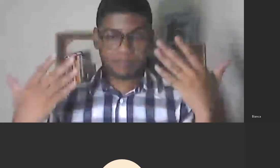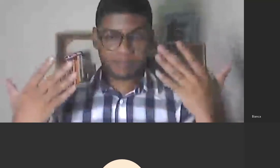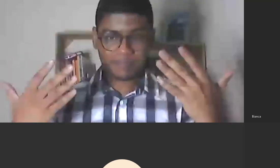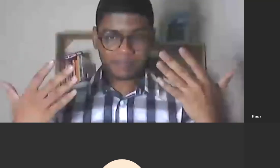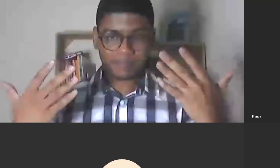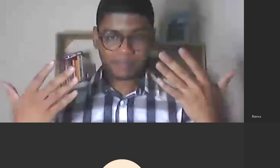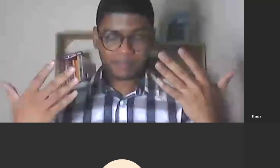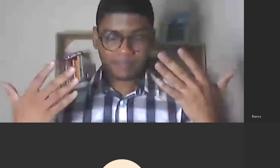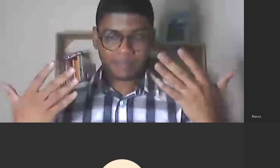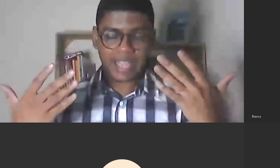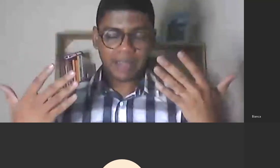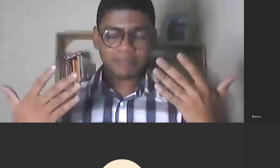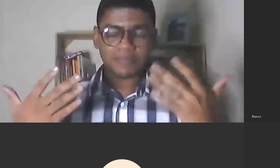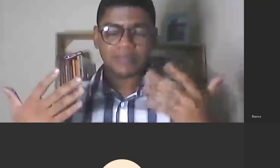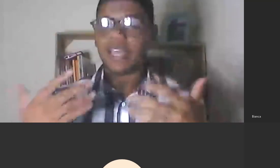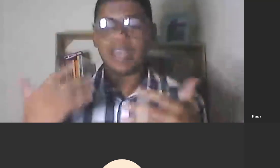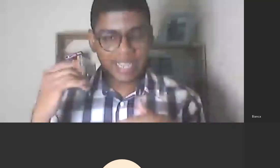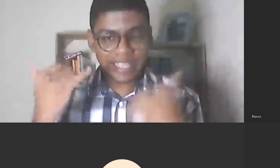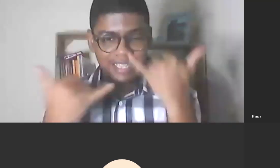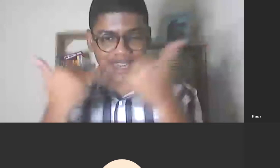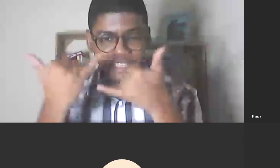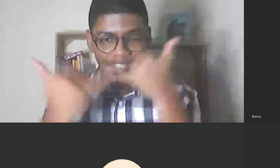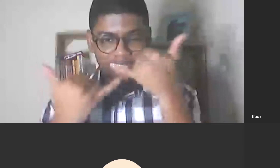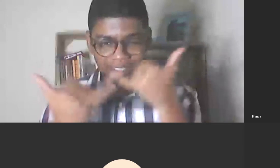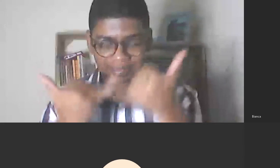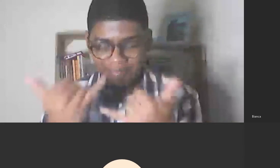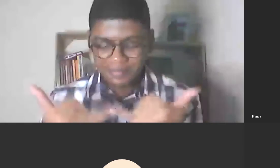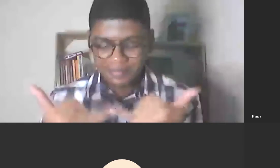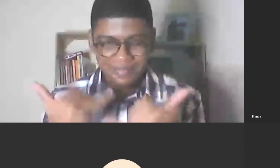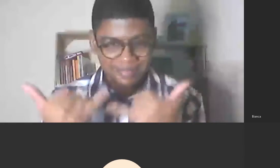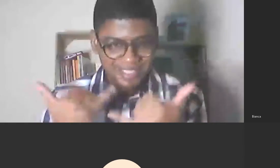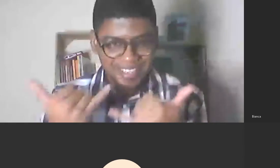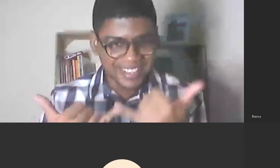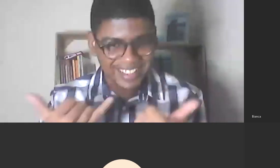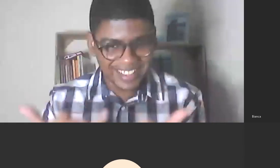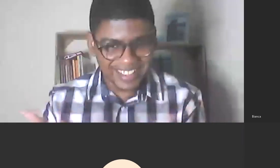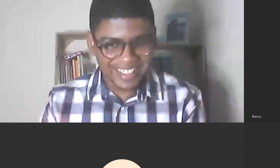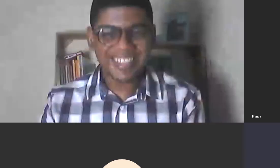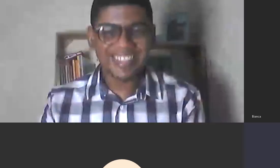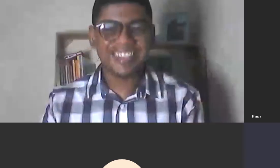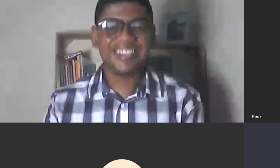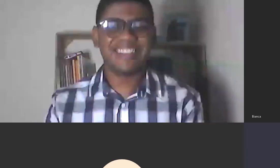surpresa. Tá? É brincadeira, tá, gente?